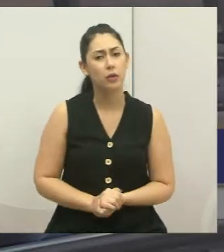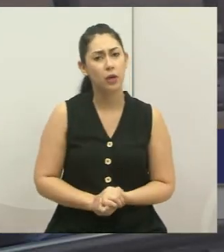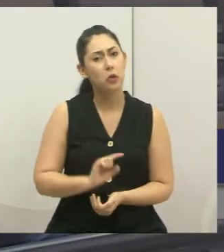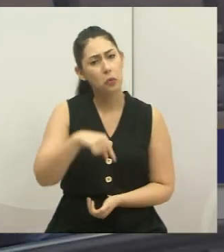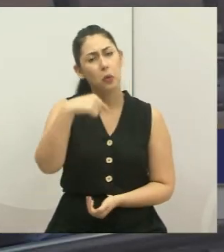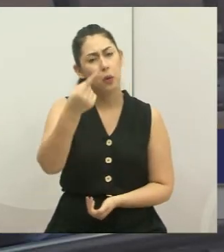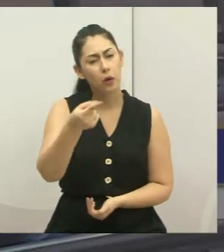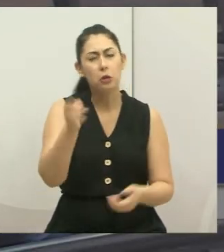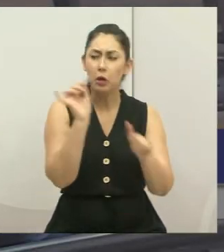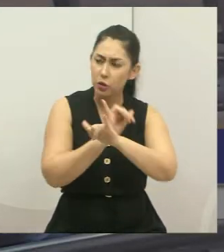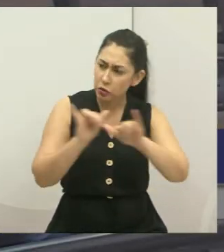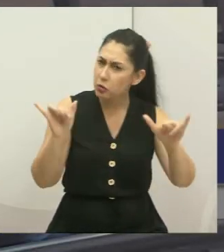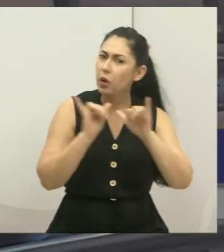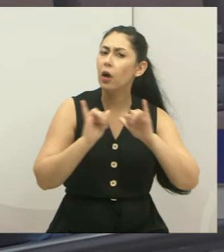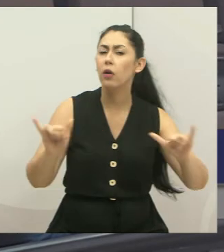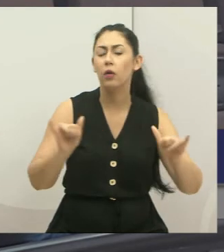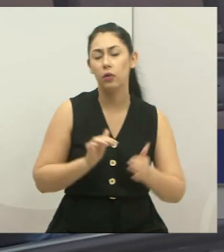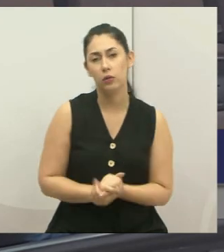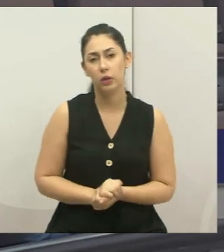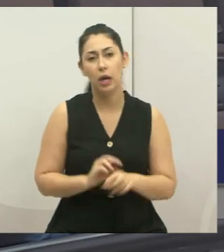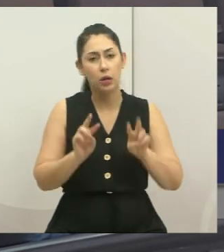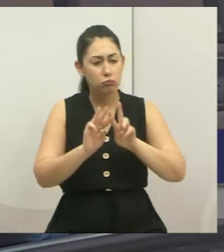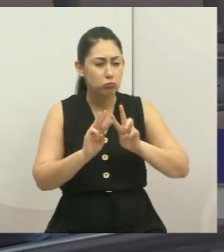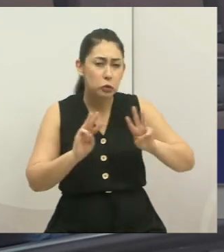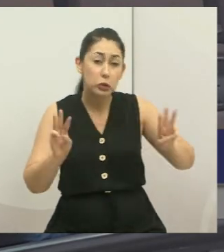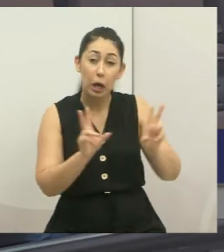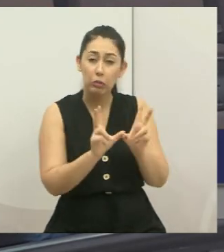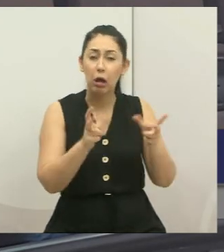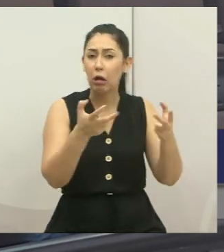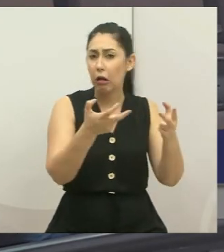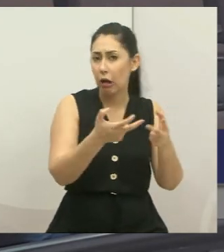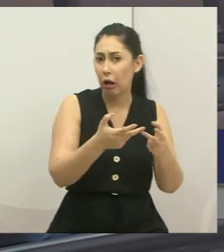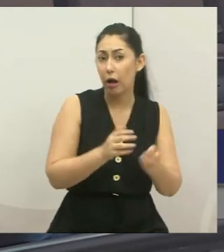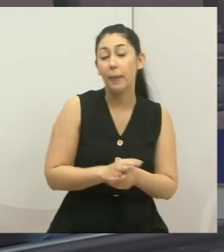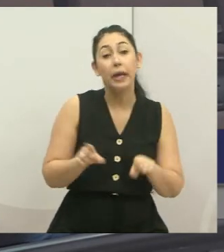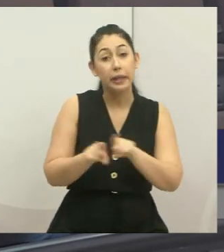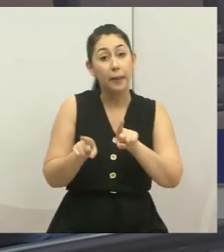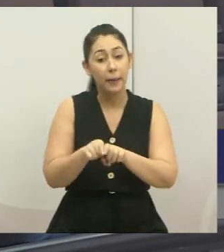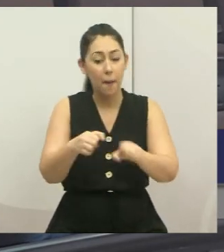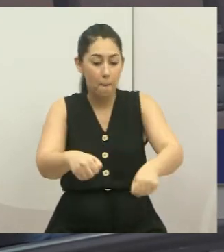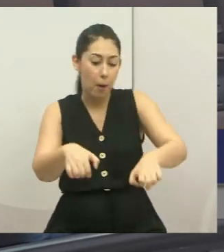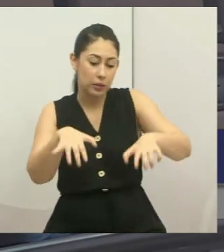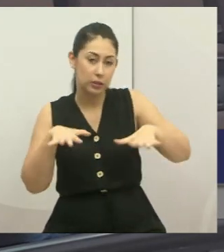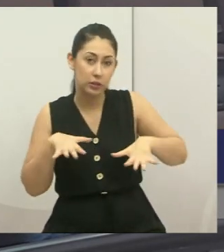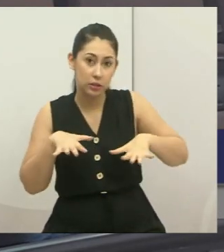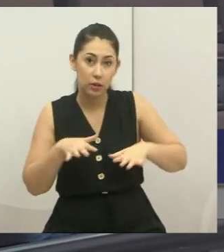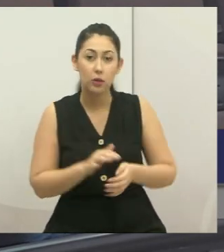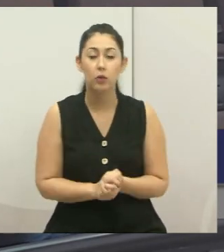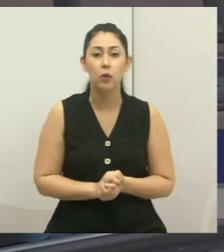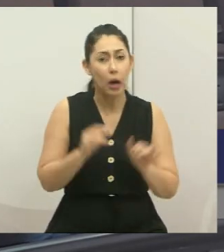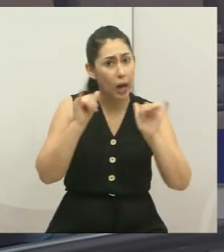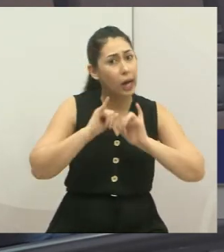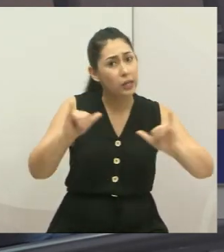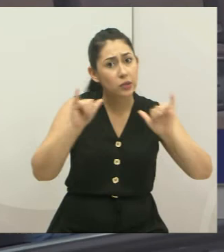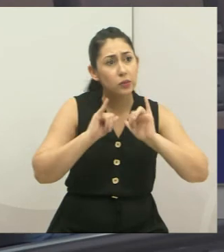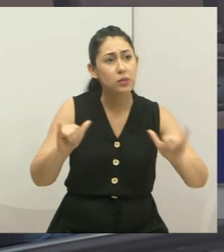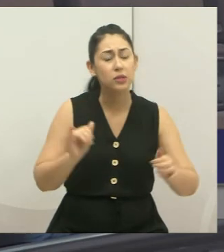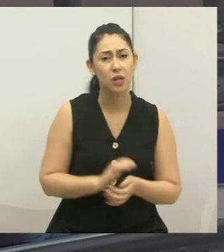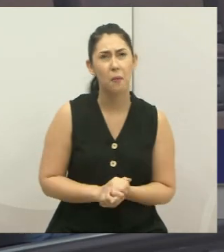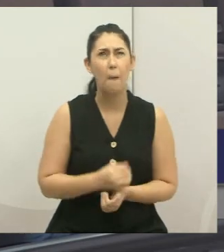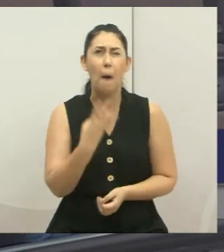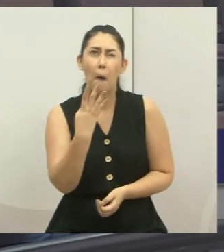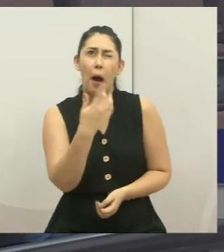uma divulgação maior no próprio site da Câmara, durante a sessão da Câmara, vai acontecer o mês que vem, então nas 4 semanas